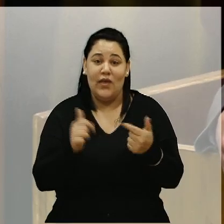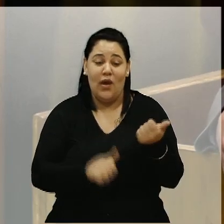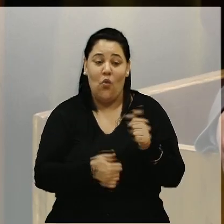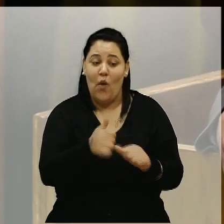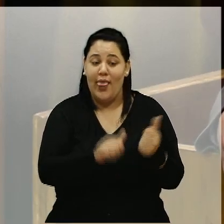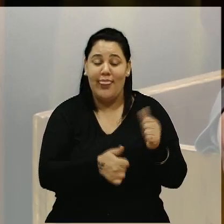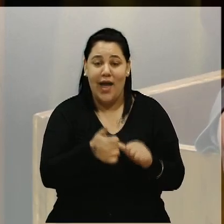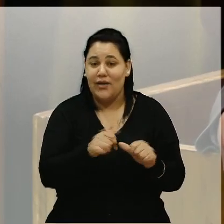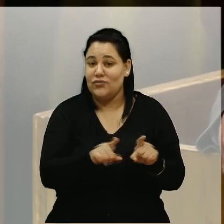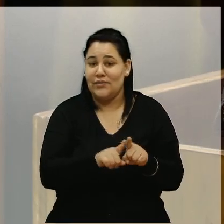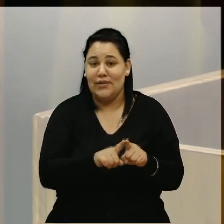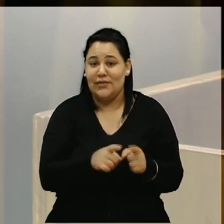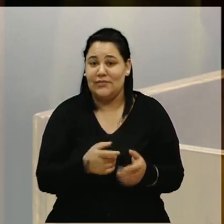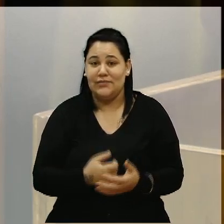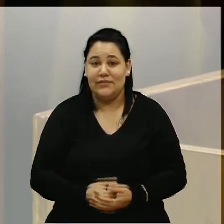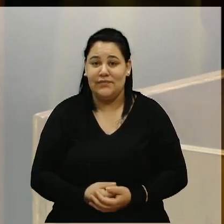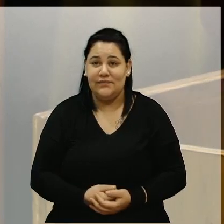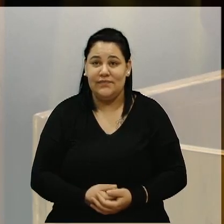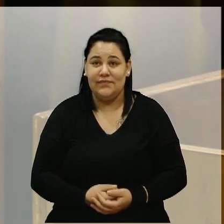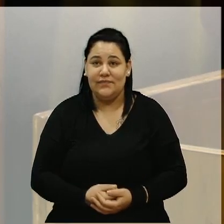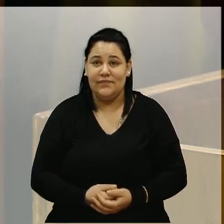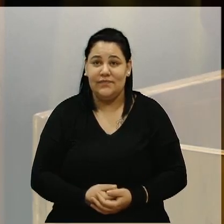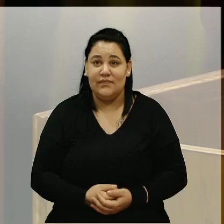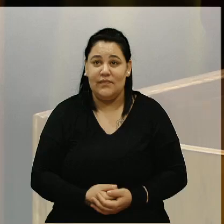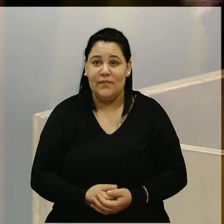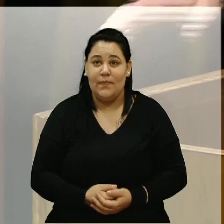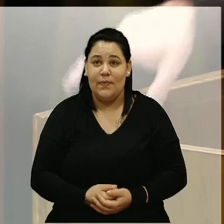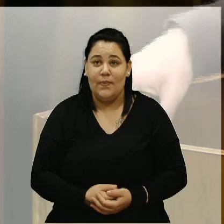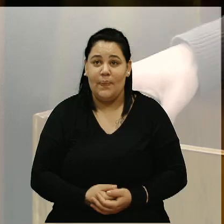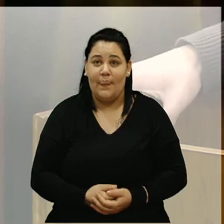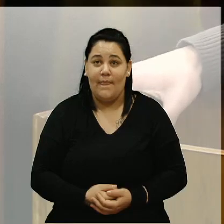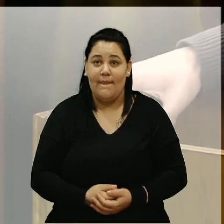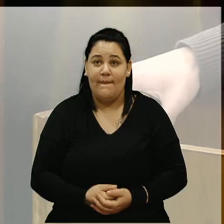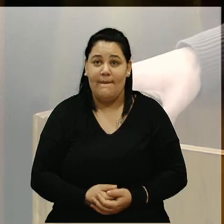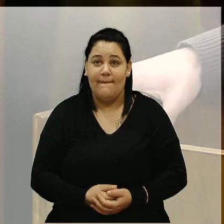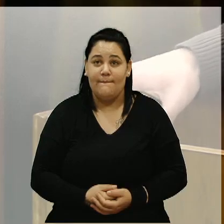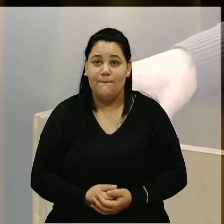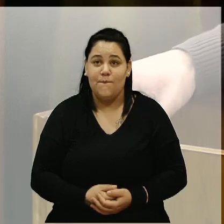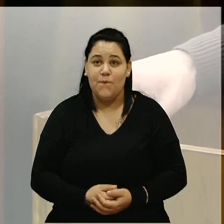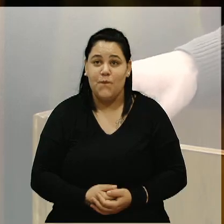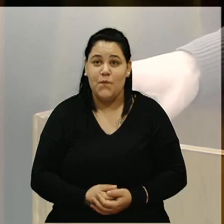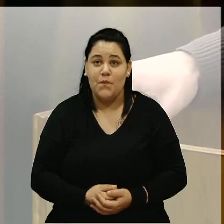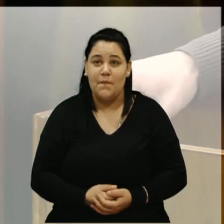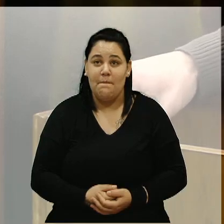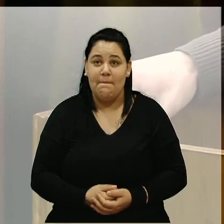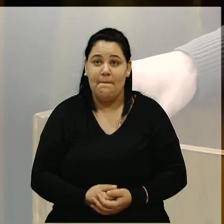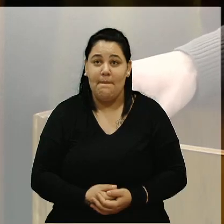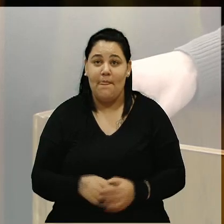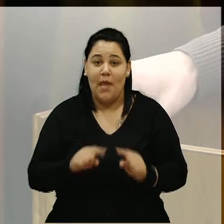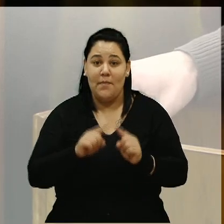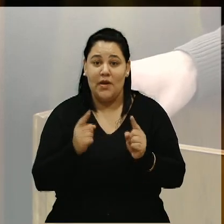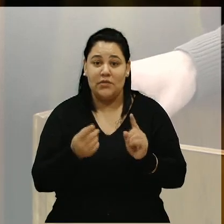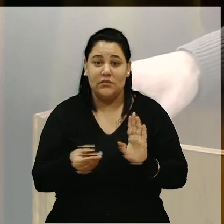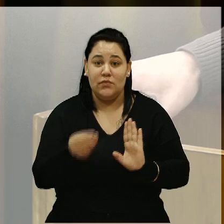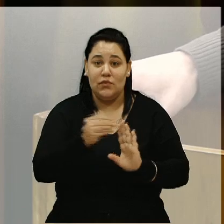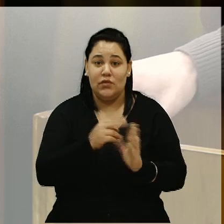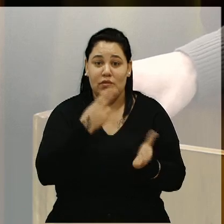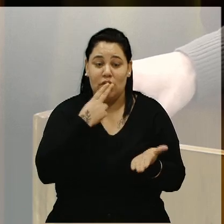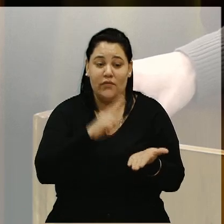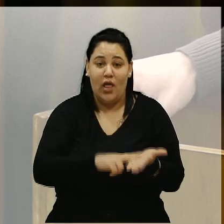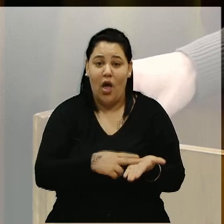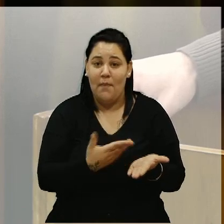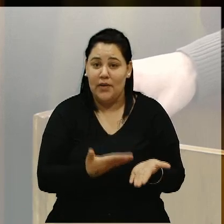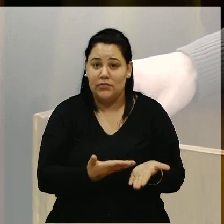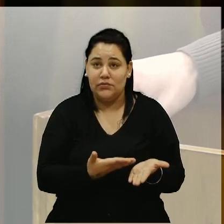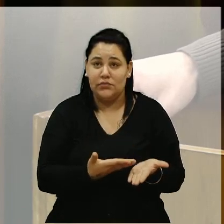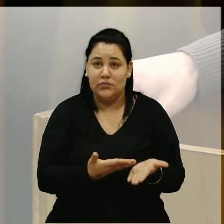qualidade, mas daí colocam ali nos envelopes, ganha com o